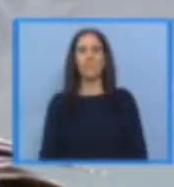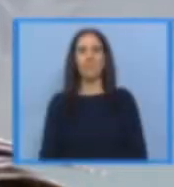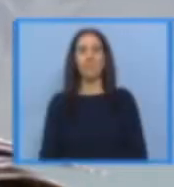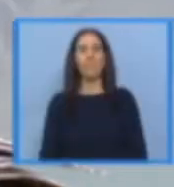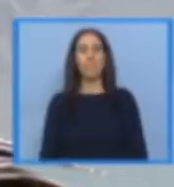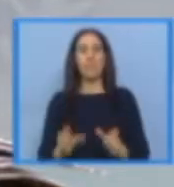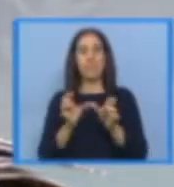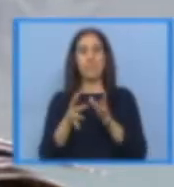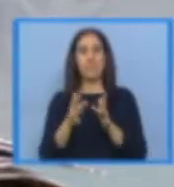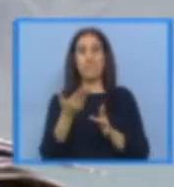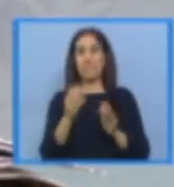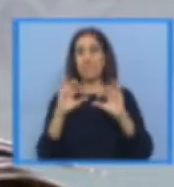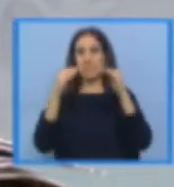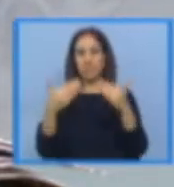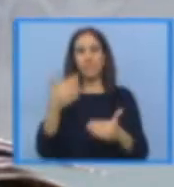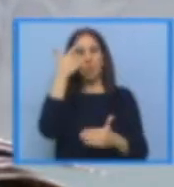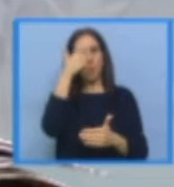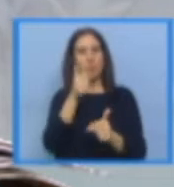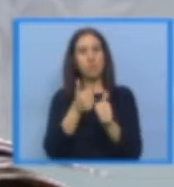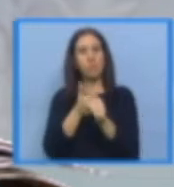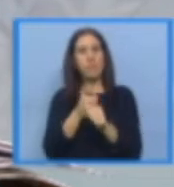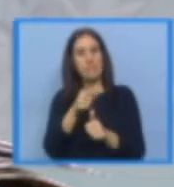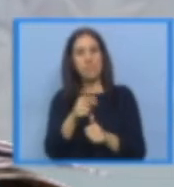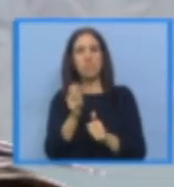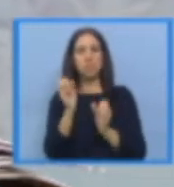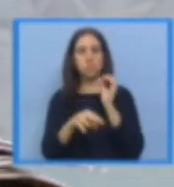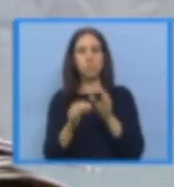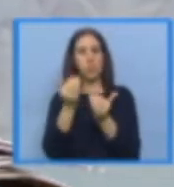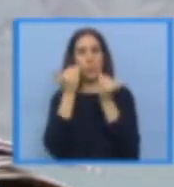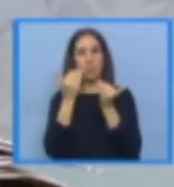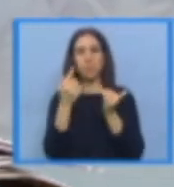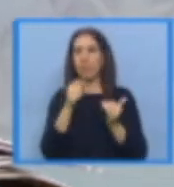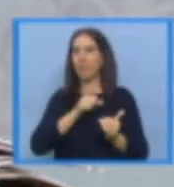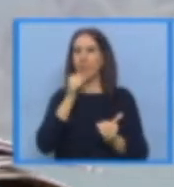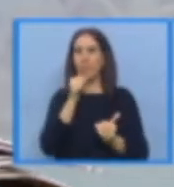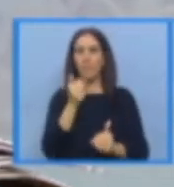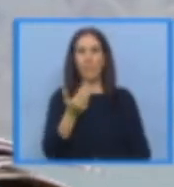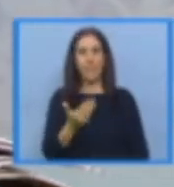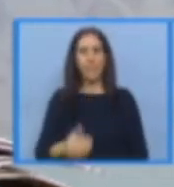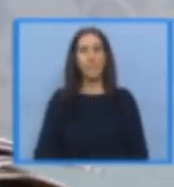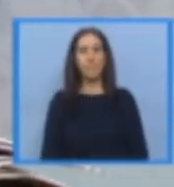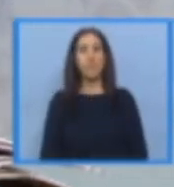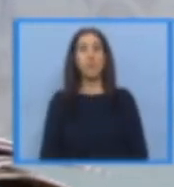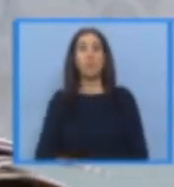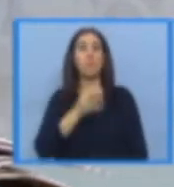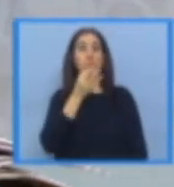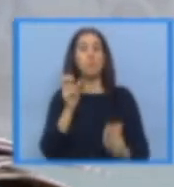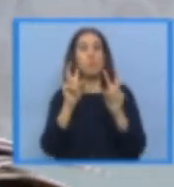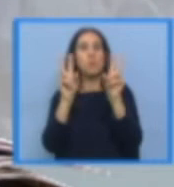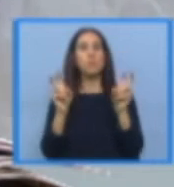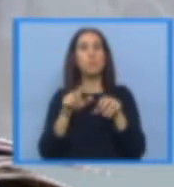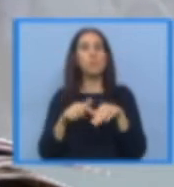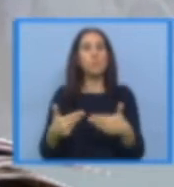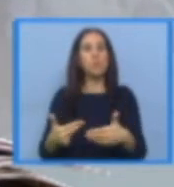Em agência.eclesia.pt pode acompanhar estas e outras notícias que atualizamos permanentemente. Falamos agora sobre